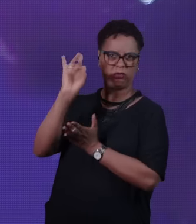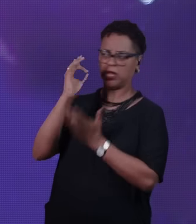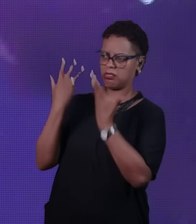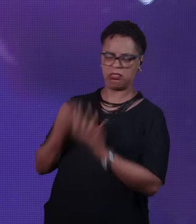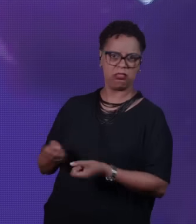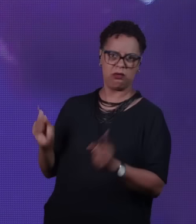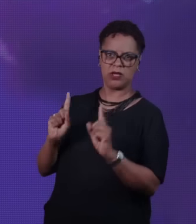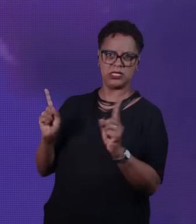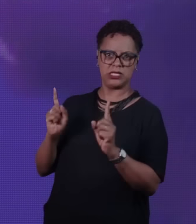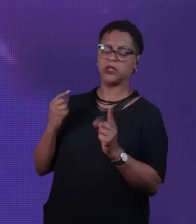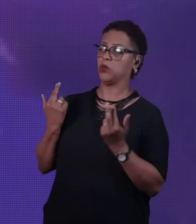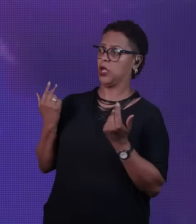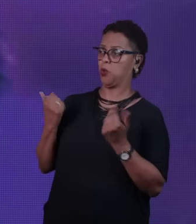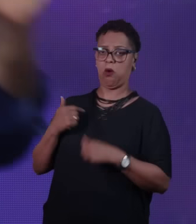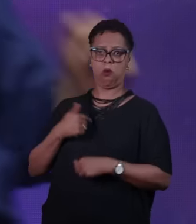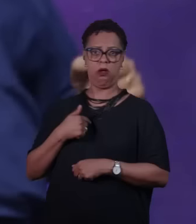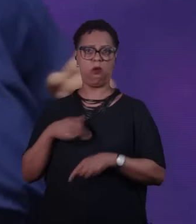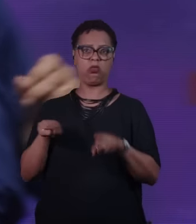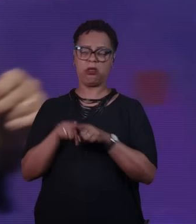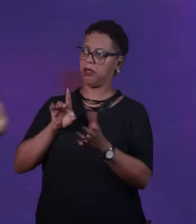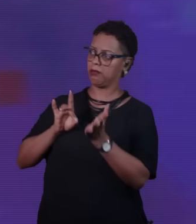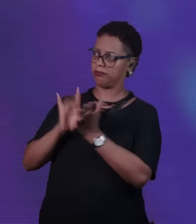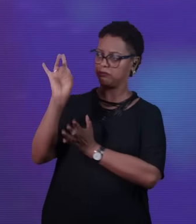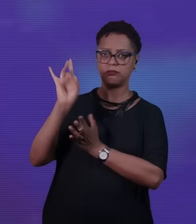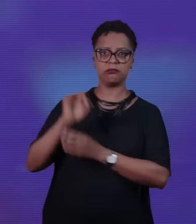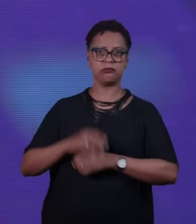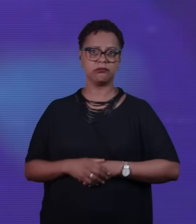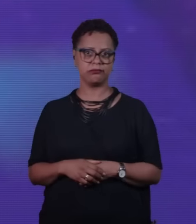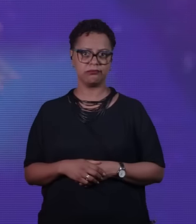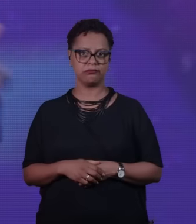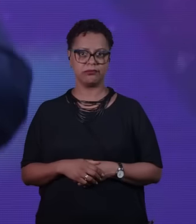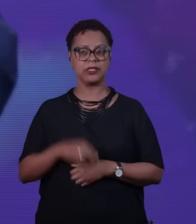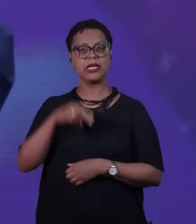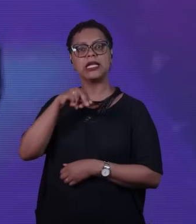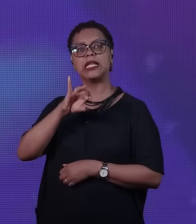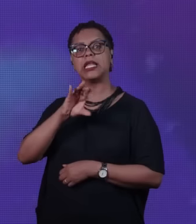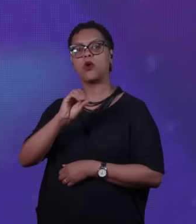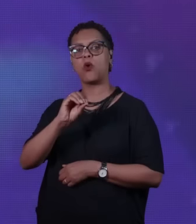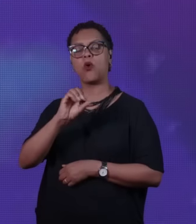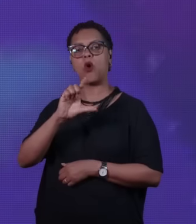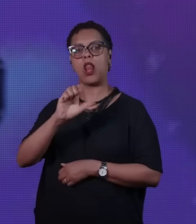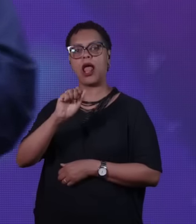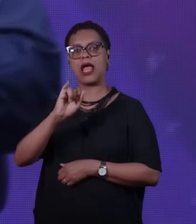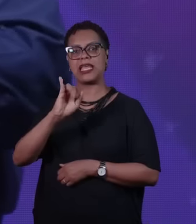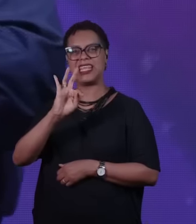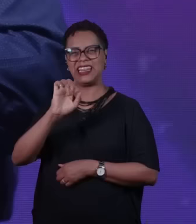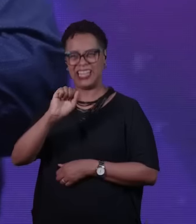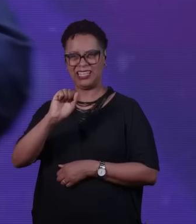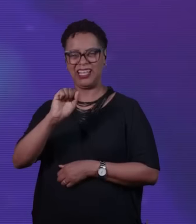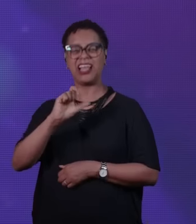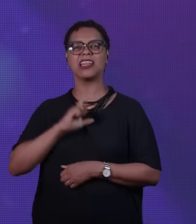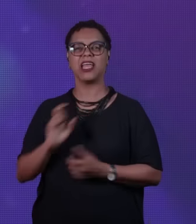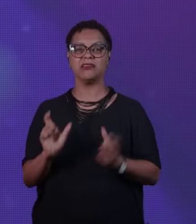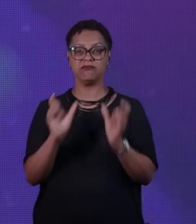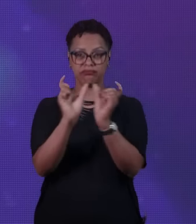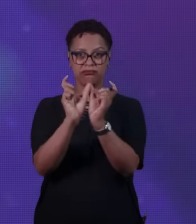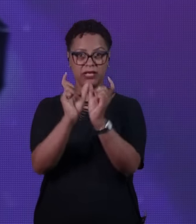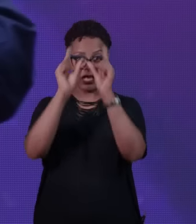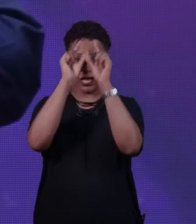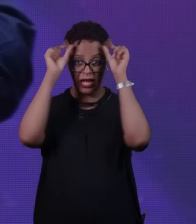as quais eu também odeio. Essa palavra nicolaítas é formada por dois vocábulos